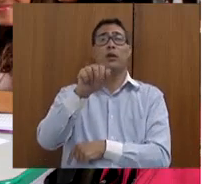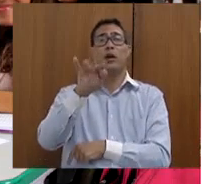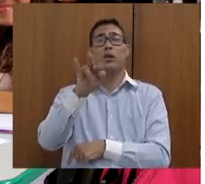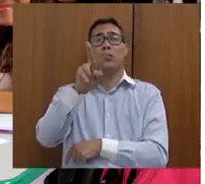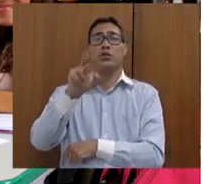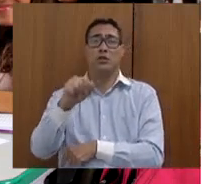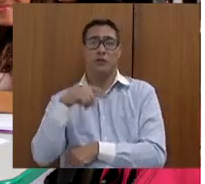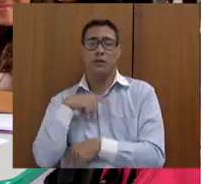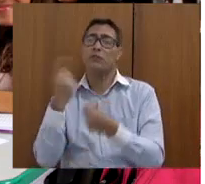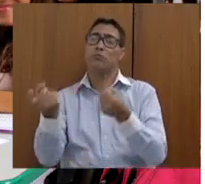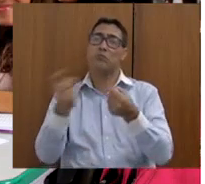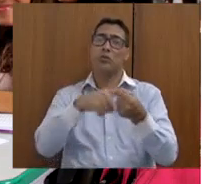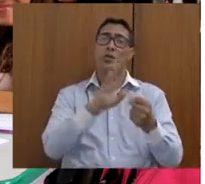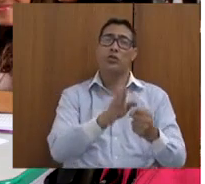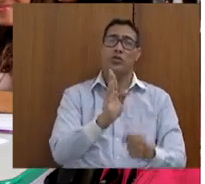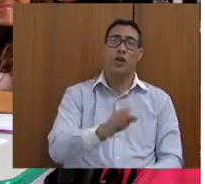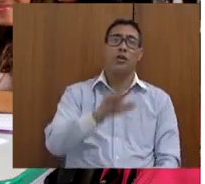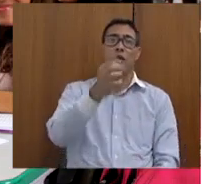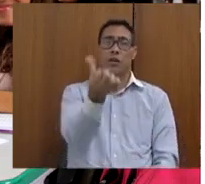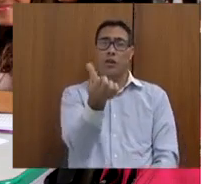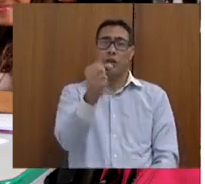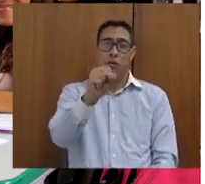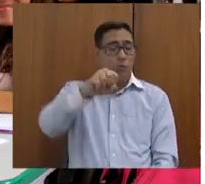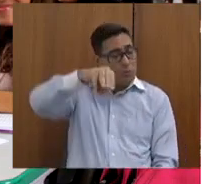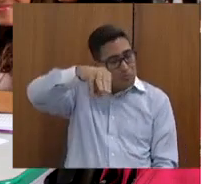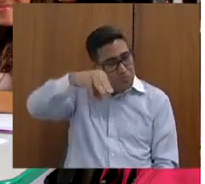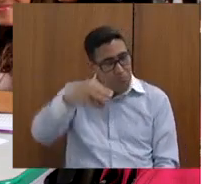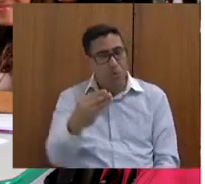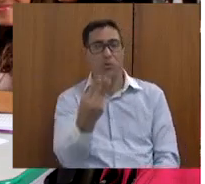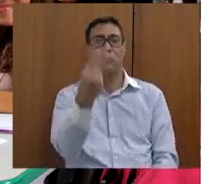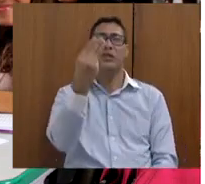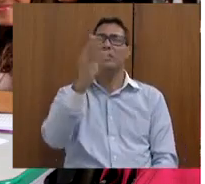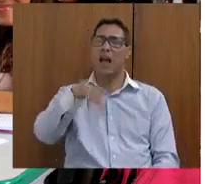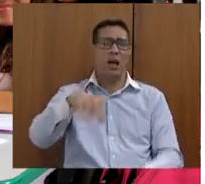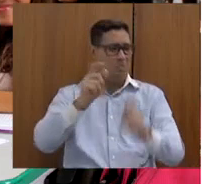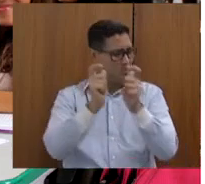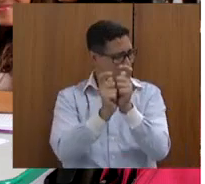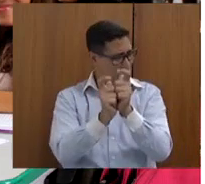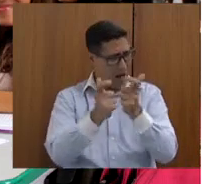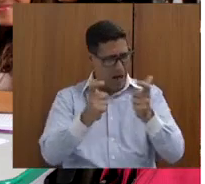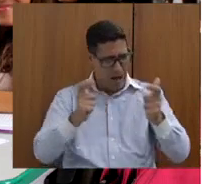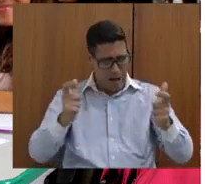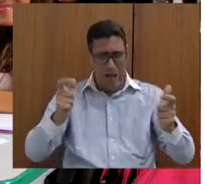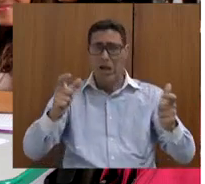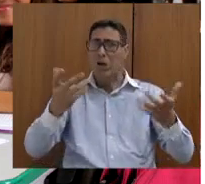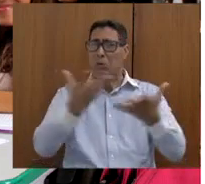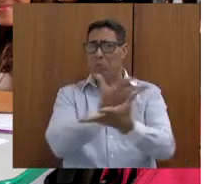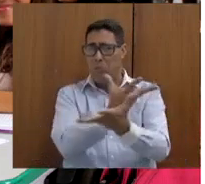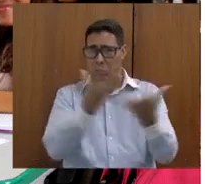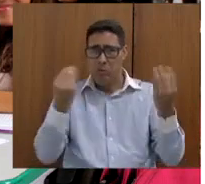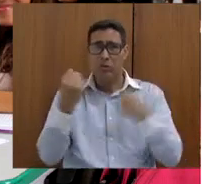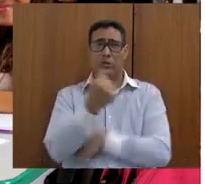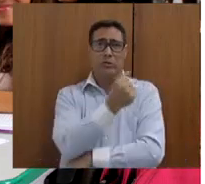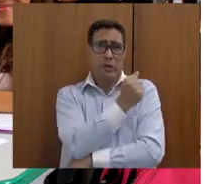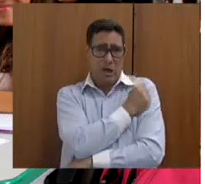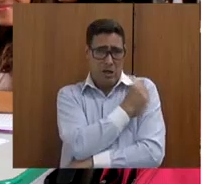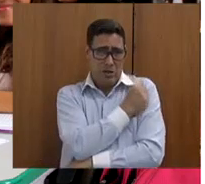já retomamos com 68 milhões é a maior retomada de estudantes